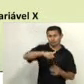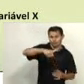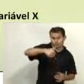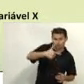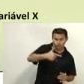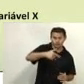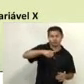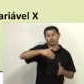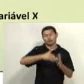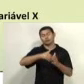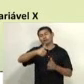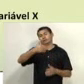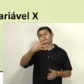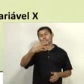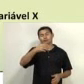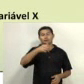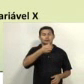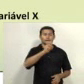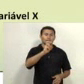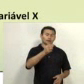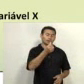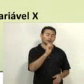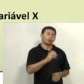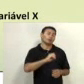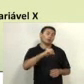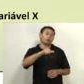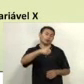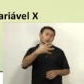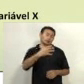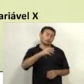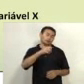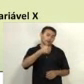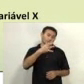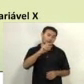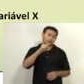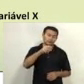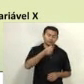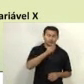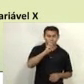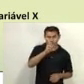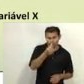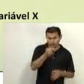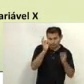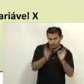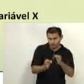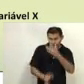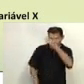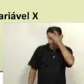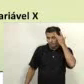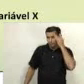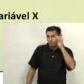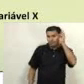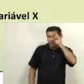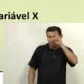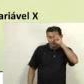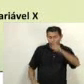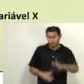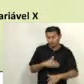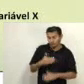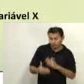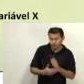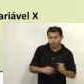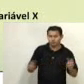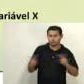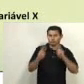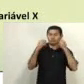e 14.560 mil, ou 12 e 14,56. Certo, pessoal? Lembrando que todos os